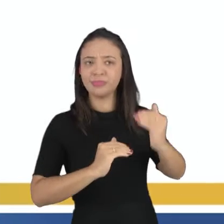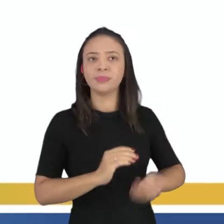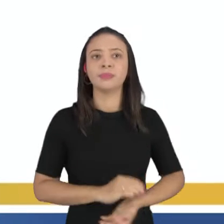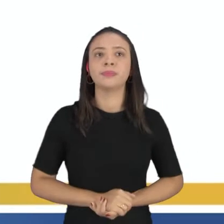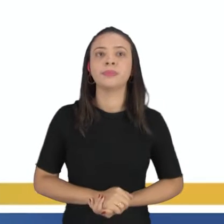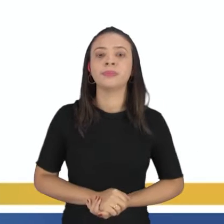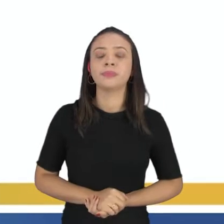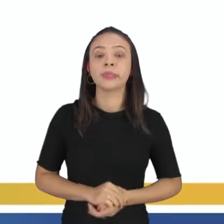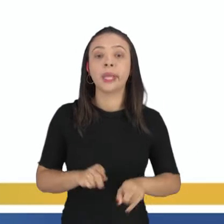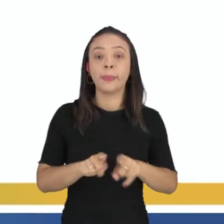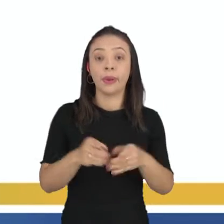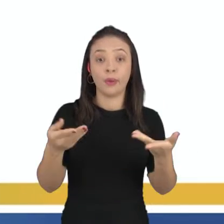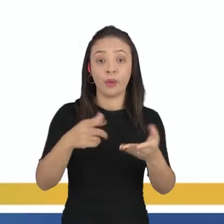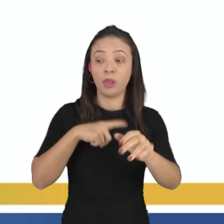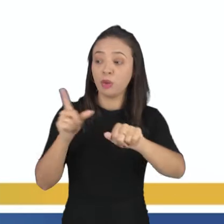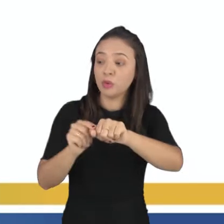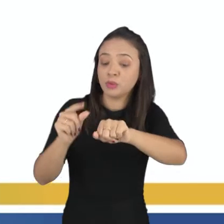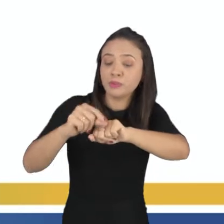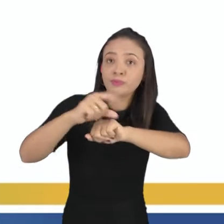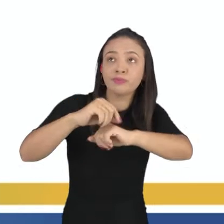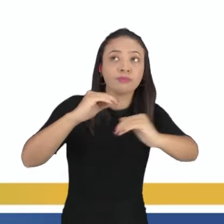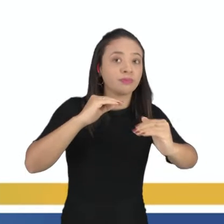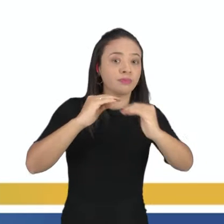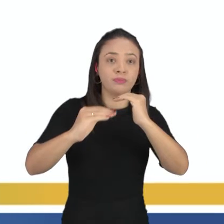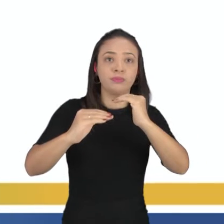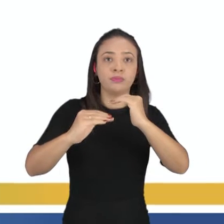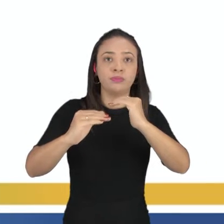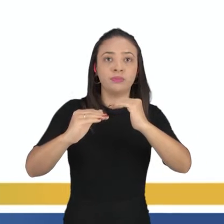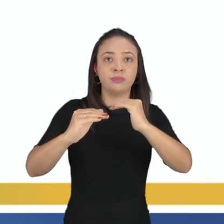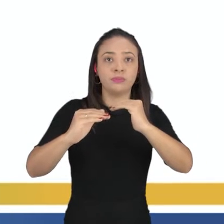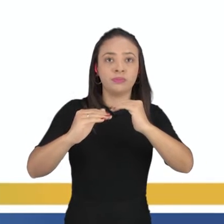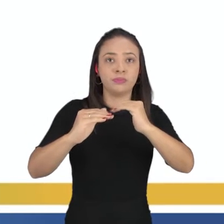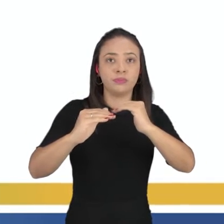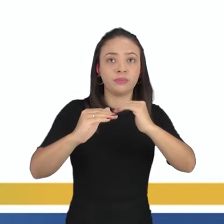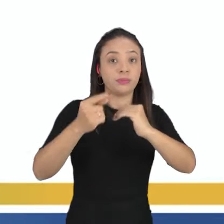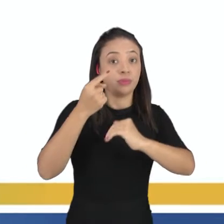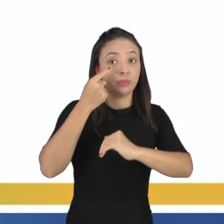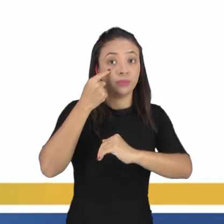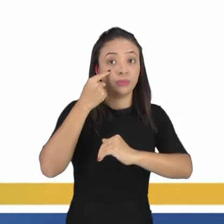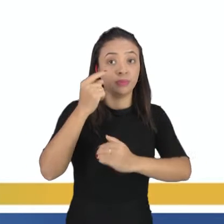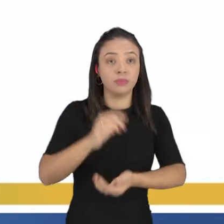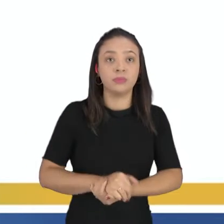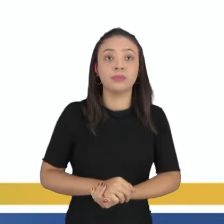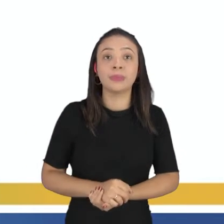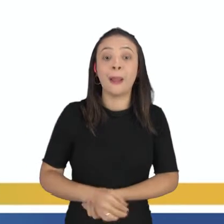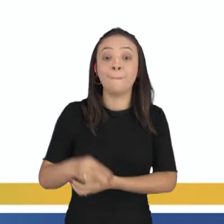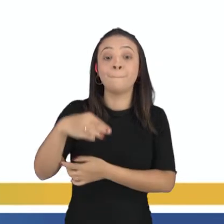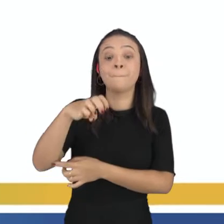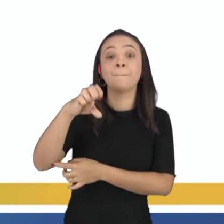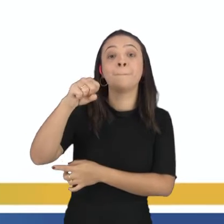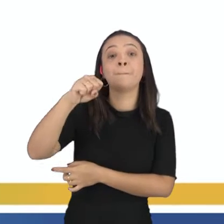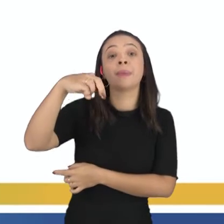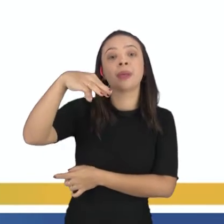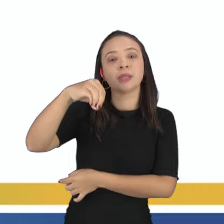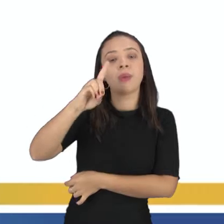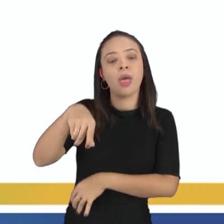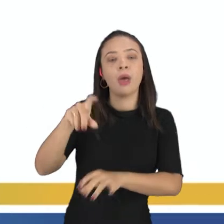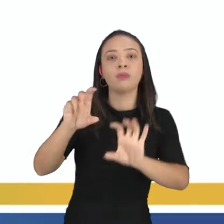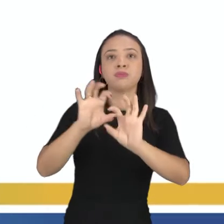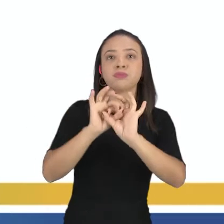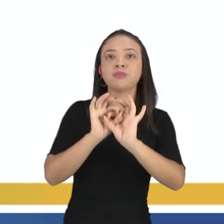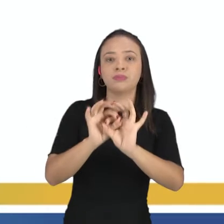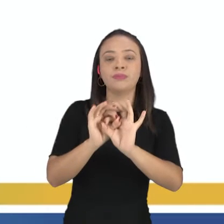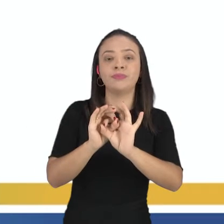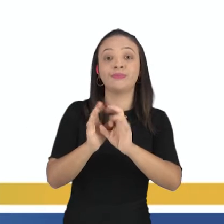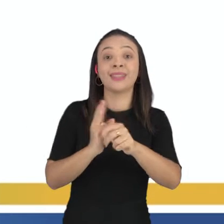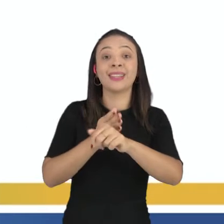argumento. Agora nós vamos para o contra-argumento. Olha, O conector aí, ó, mesmo que o